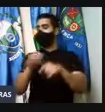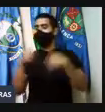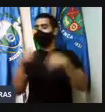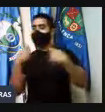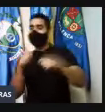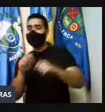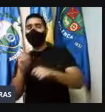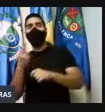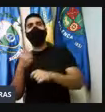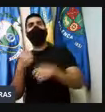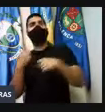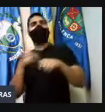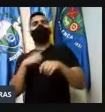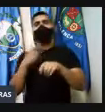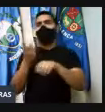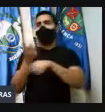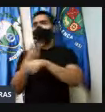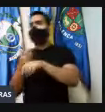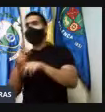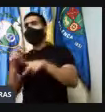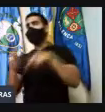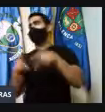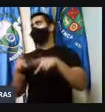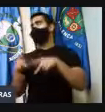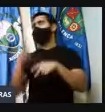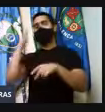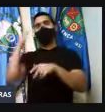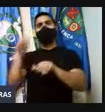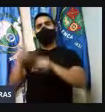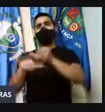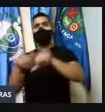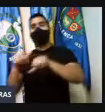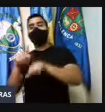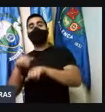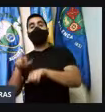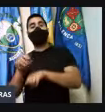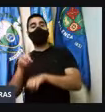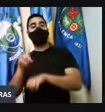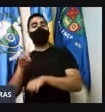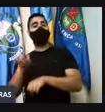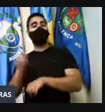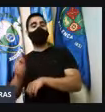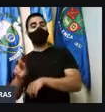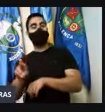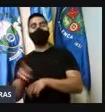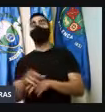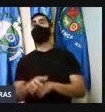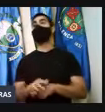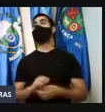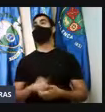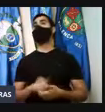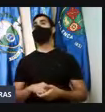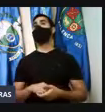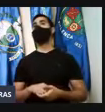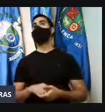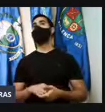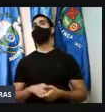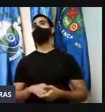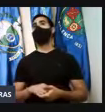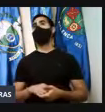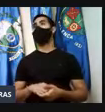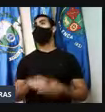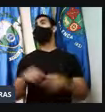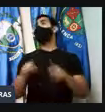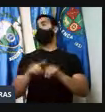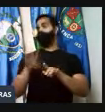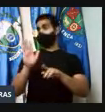não ter uma consulta pública para ver essa mudança do plano diretor. E essa questão já chegou, inclusive, no